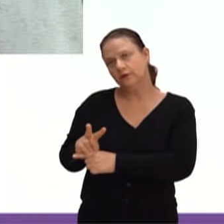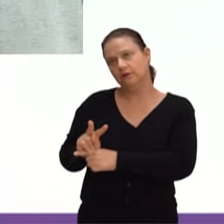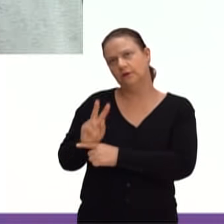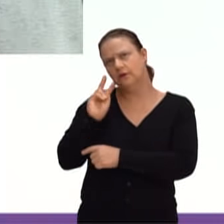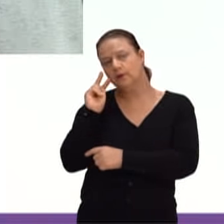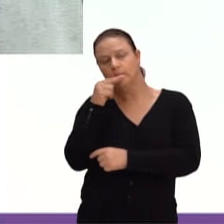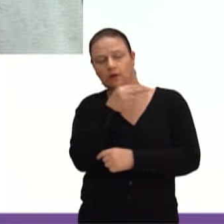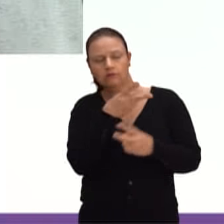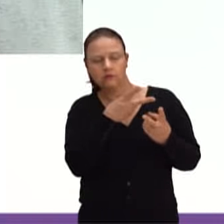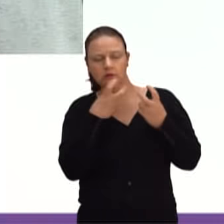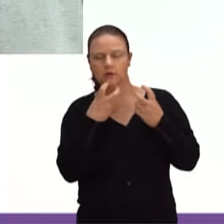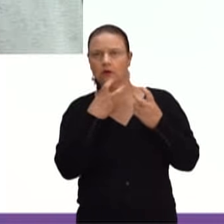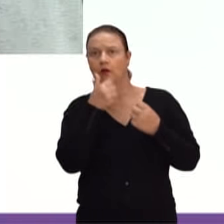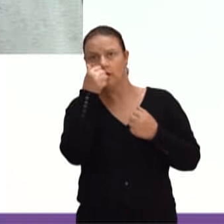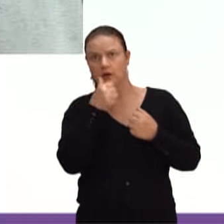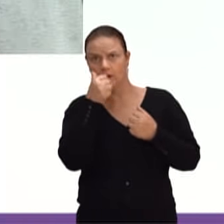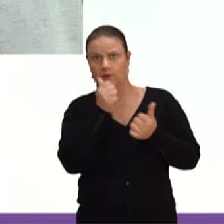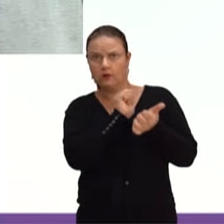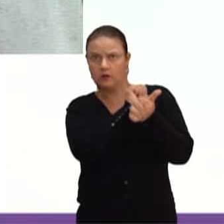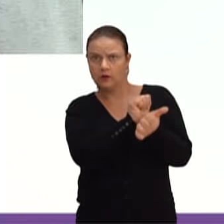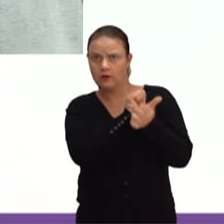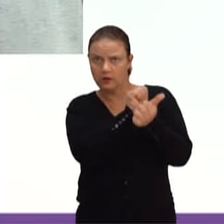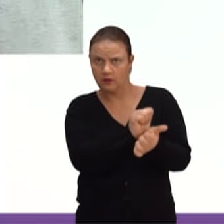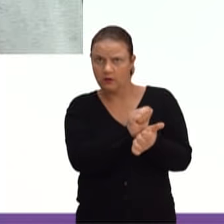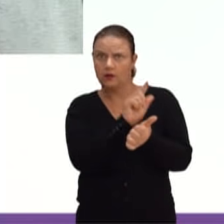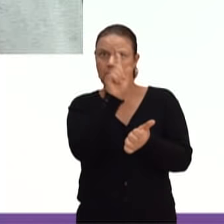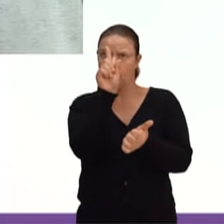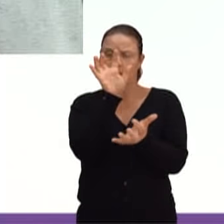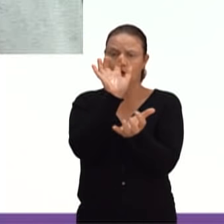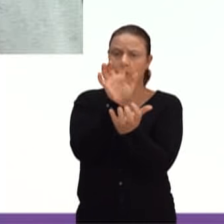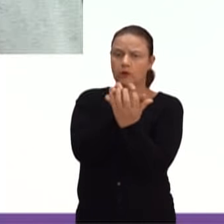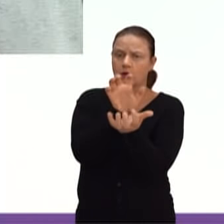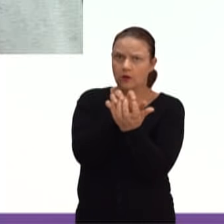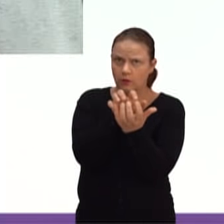uma escrava. Essa fotografia é de Pernambuco, do ano de